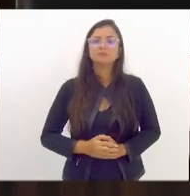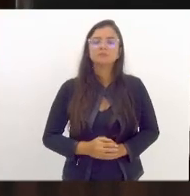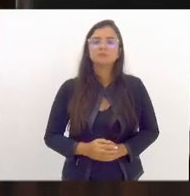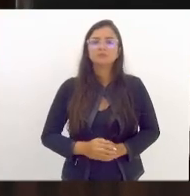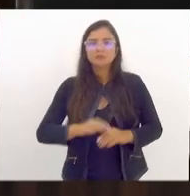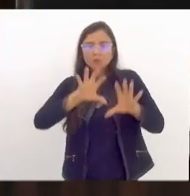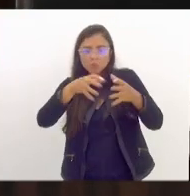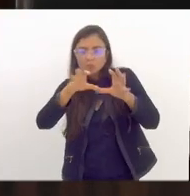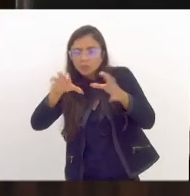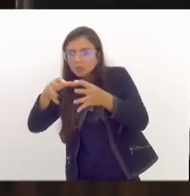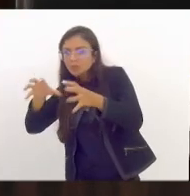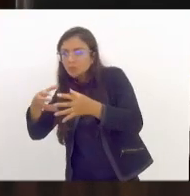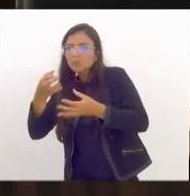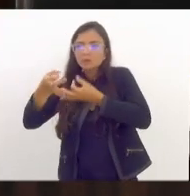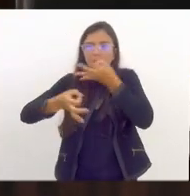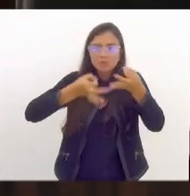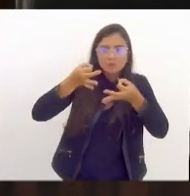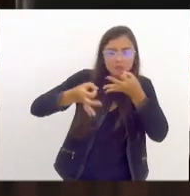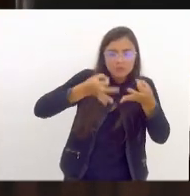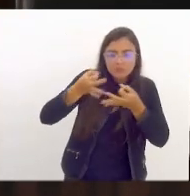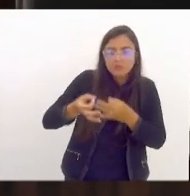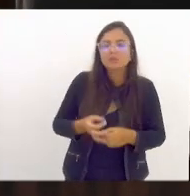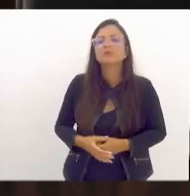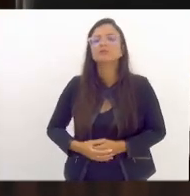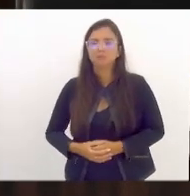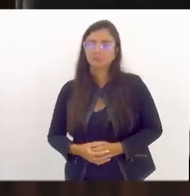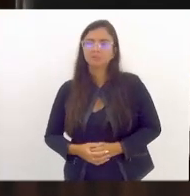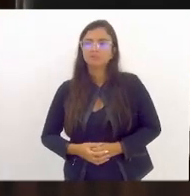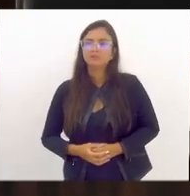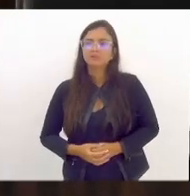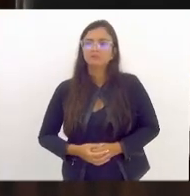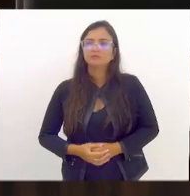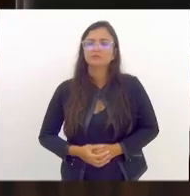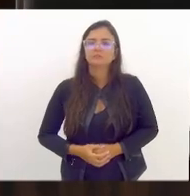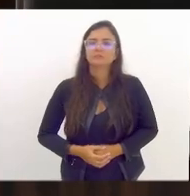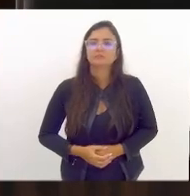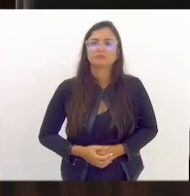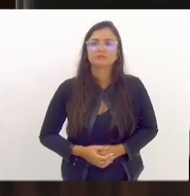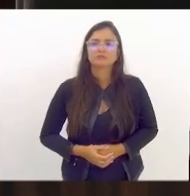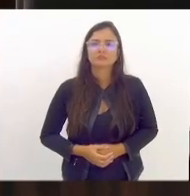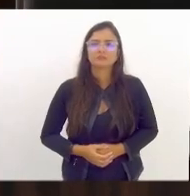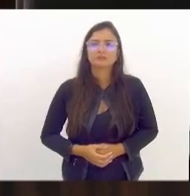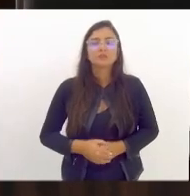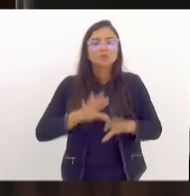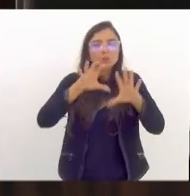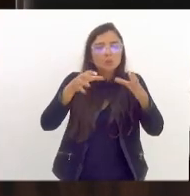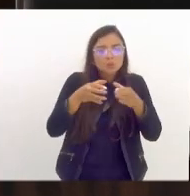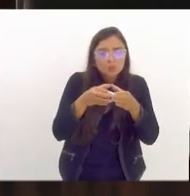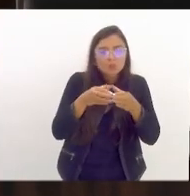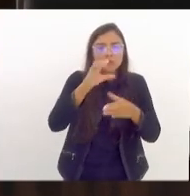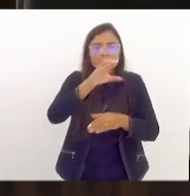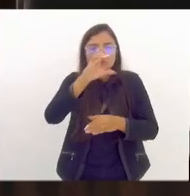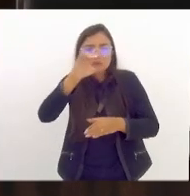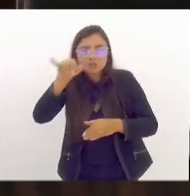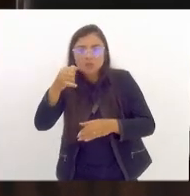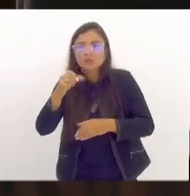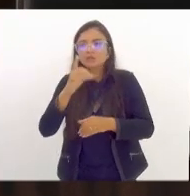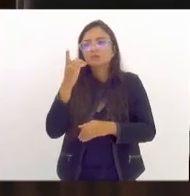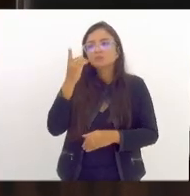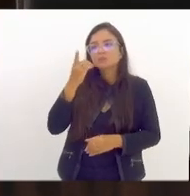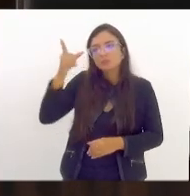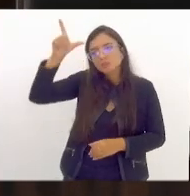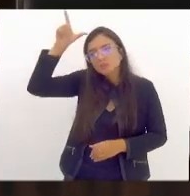Deficiência, Saúde, Orçamento e Escalação Financeira e Controle. Pela Comissão de Constituição e Justiça, deputado Luiz